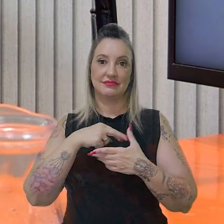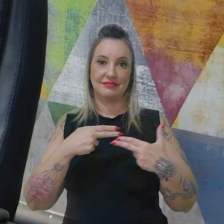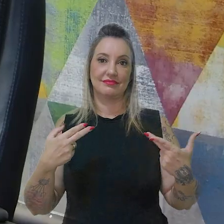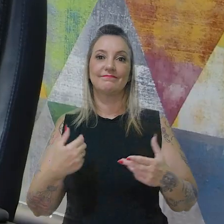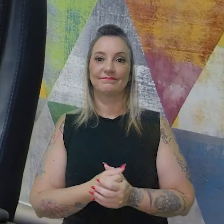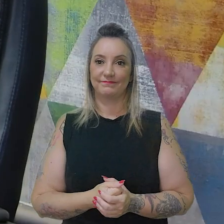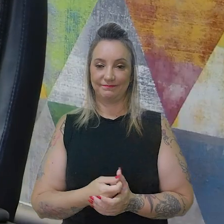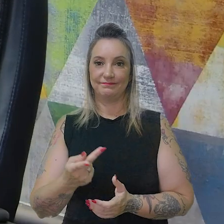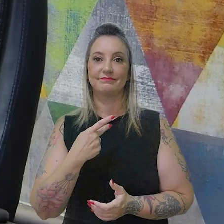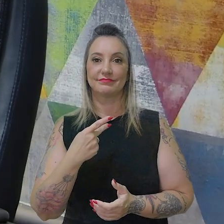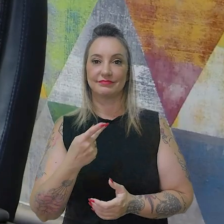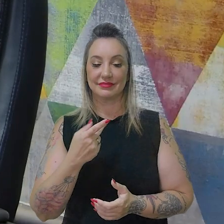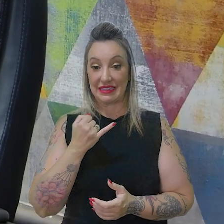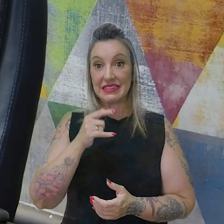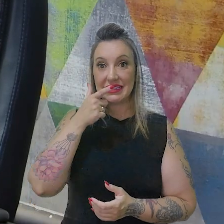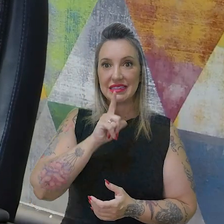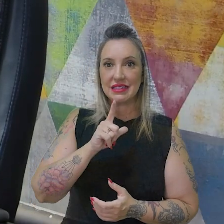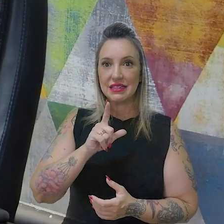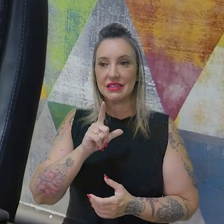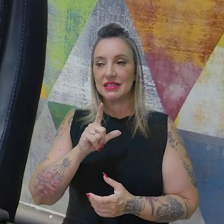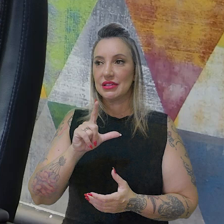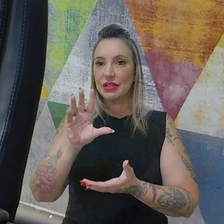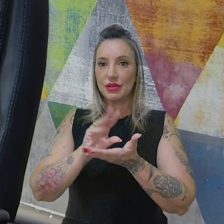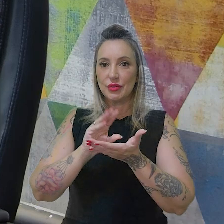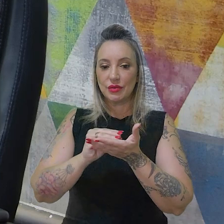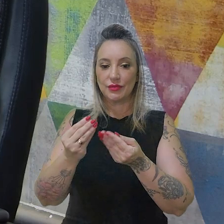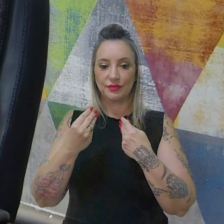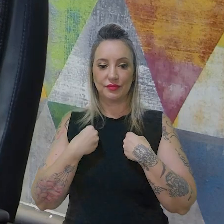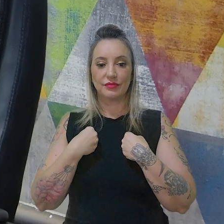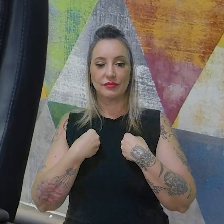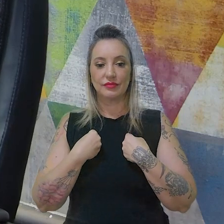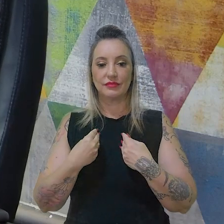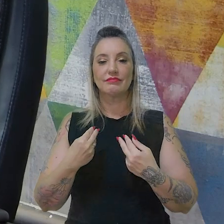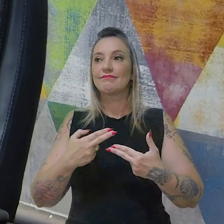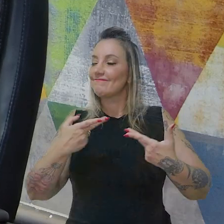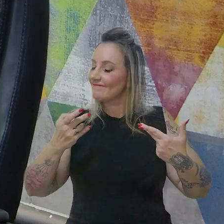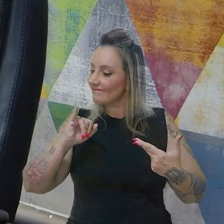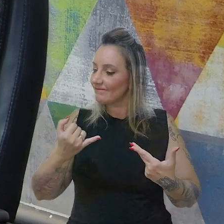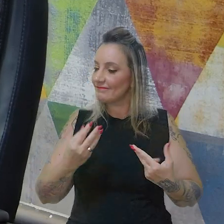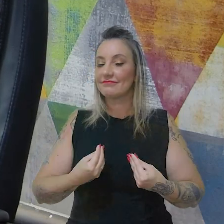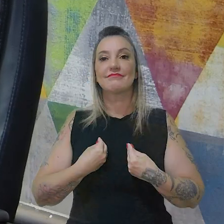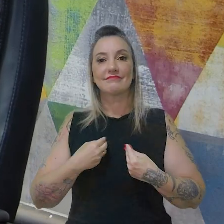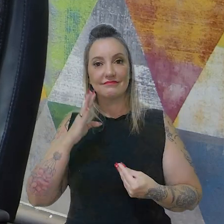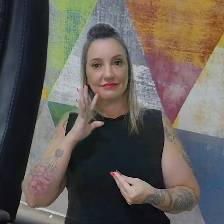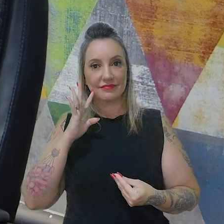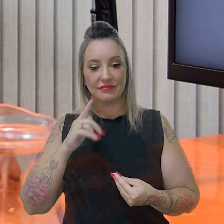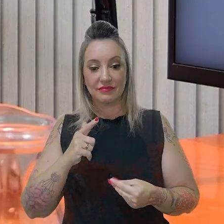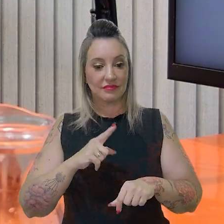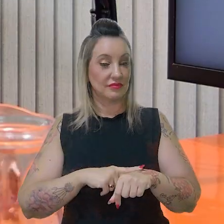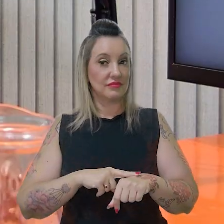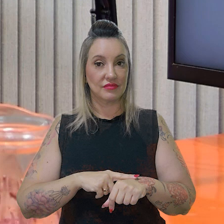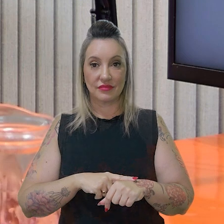a gente se a gente conseguir filtrar tudo que a gente recebe a gente se alimenta de muita coisa legal mesmo né eu não tive tempo